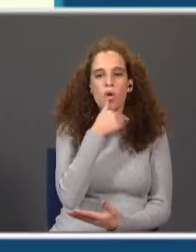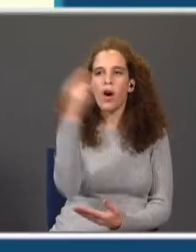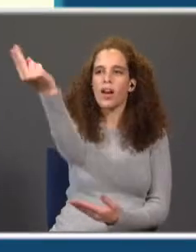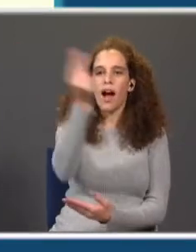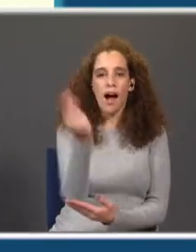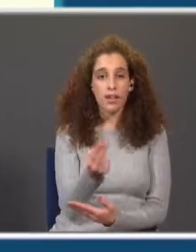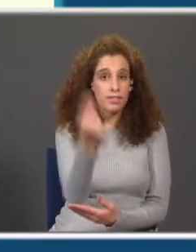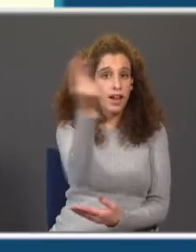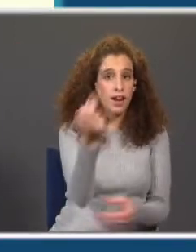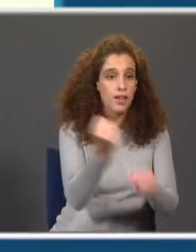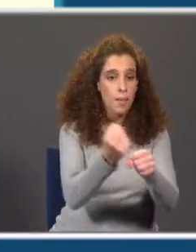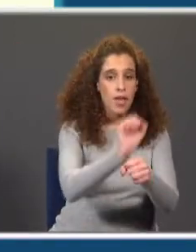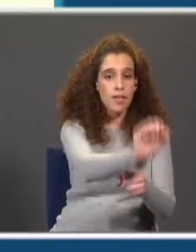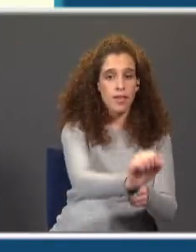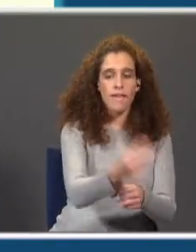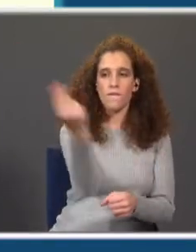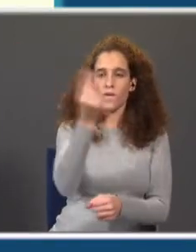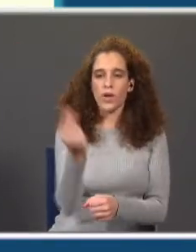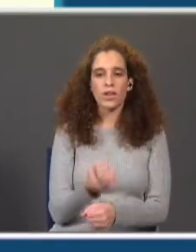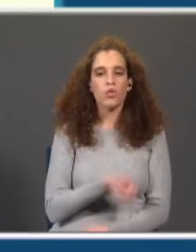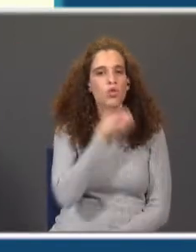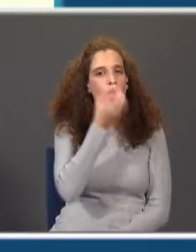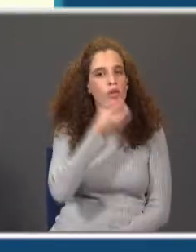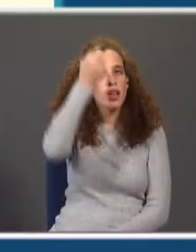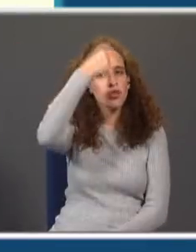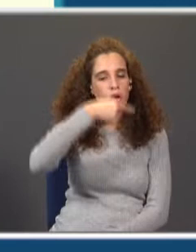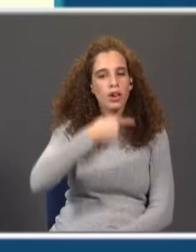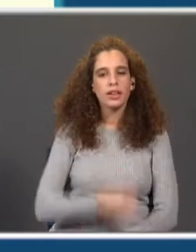essa função. Tem a função de nos contar histórias, tem a